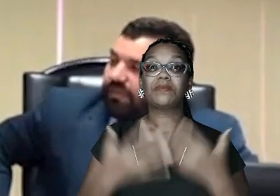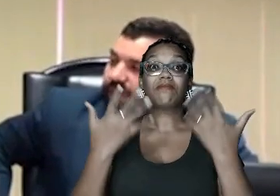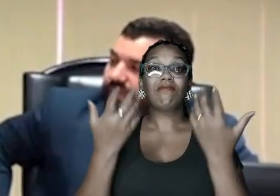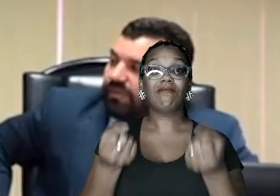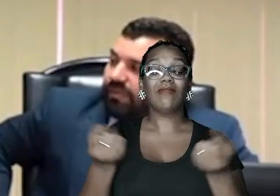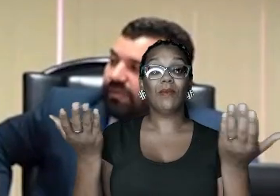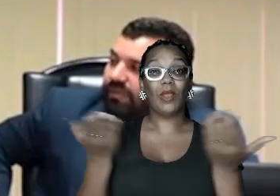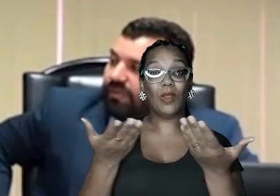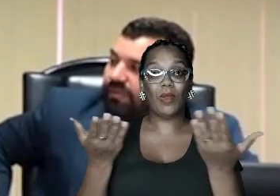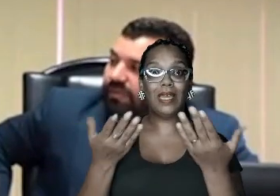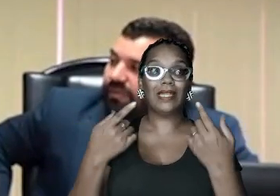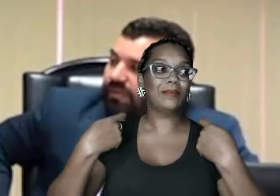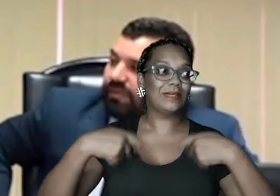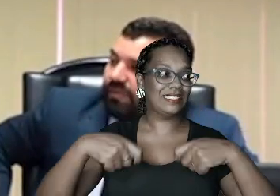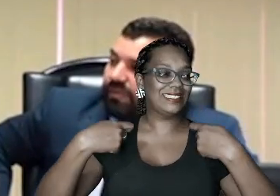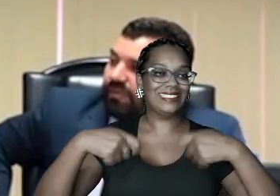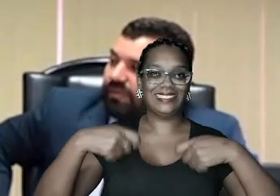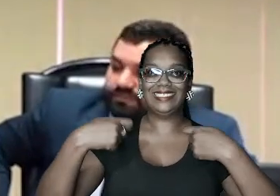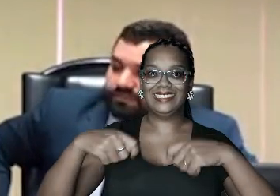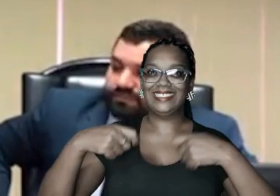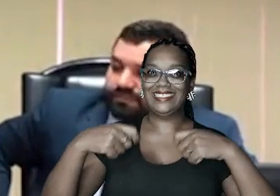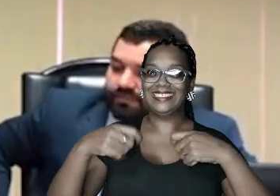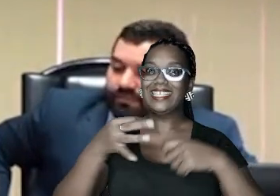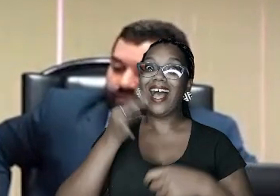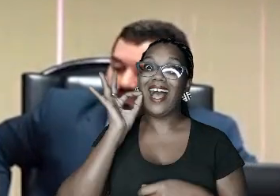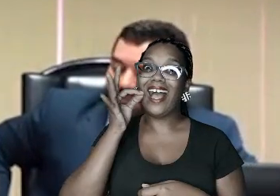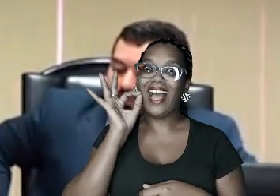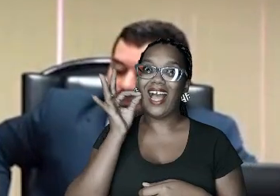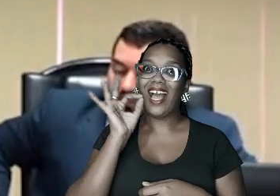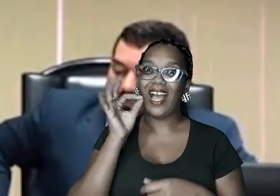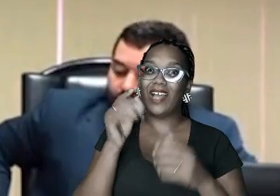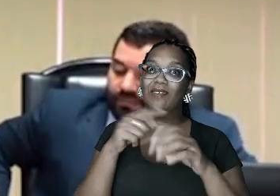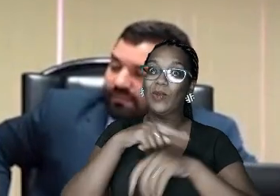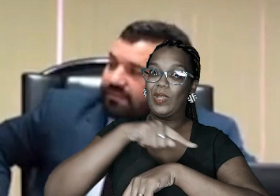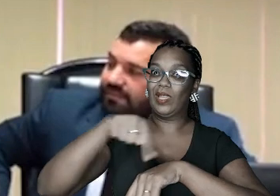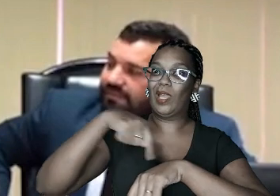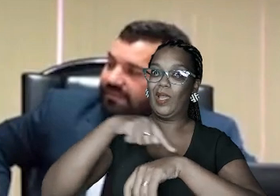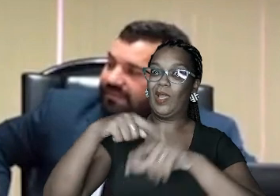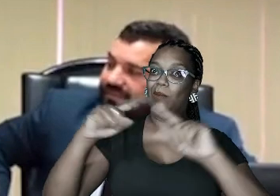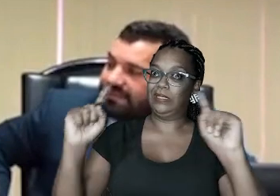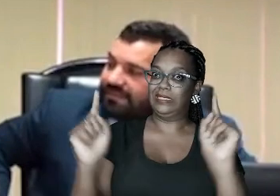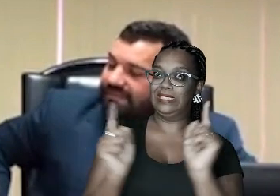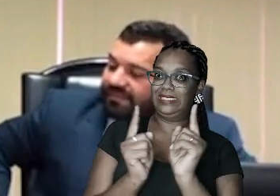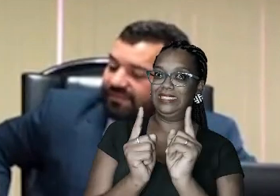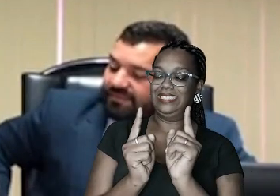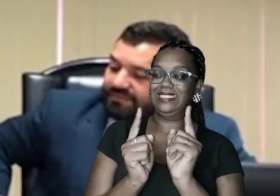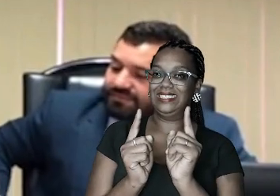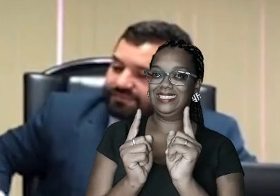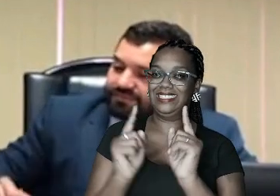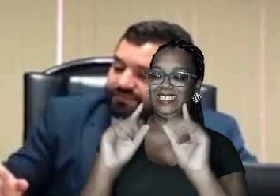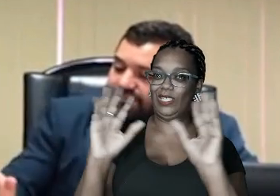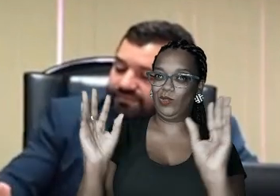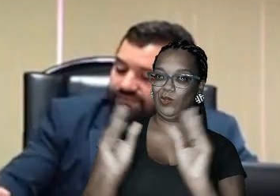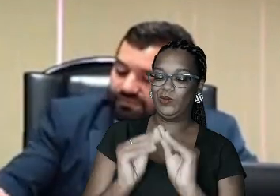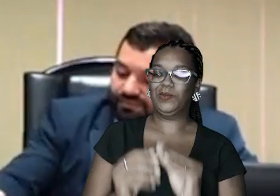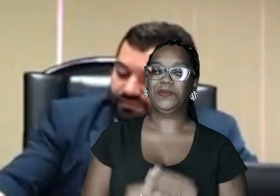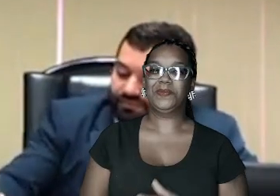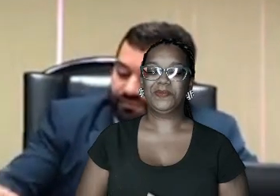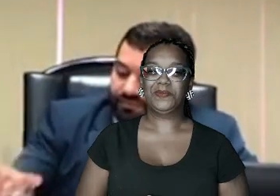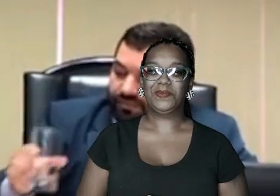a gente retoma isso nós vamos fazer um aí vai ter que ser realmente o coffee break seria um pouco maior nós vamos precisar